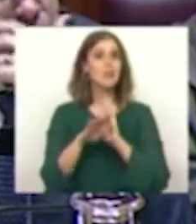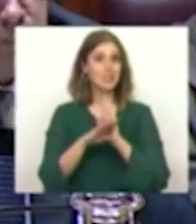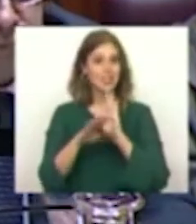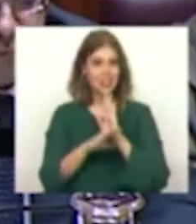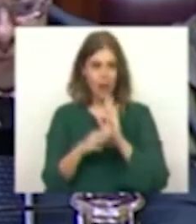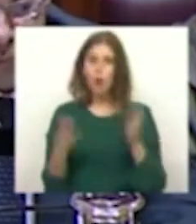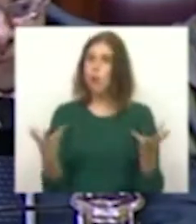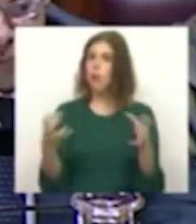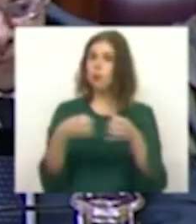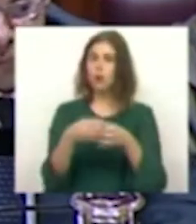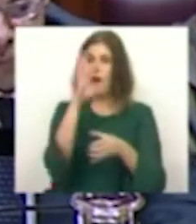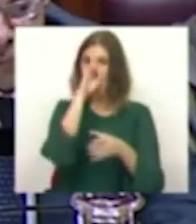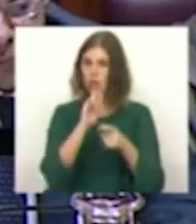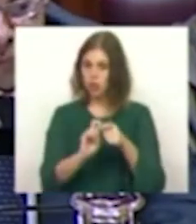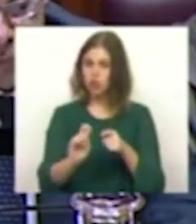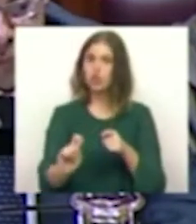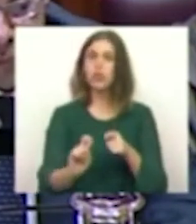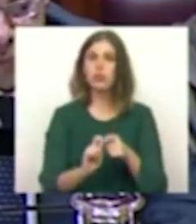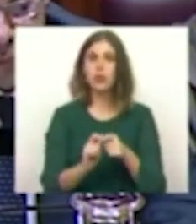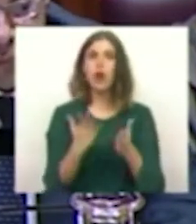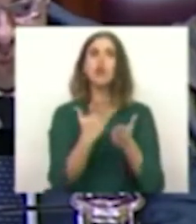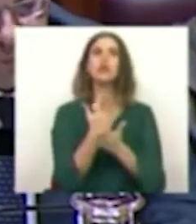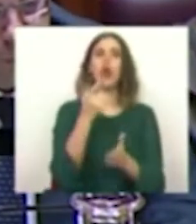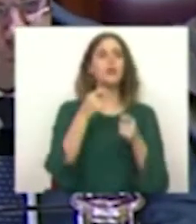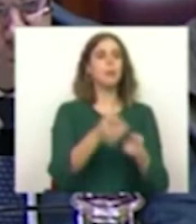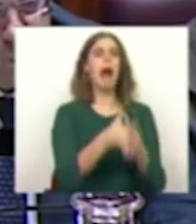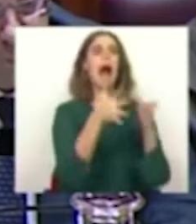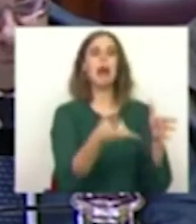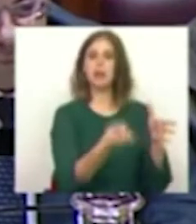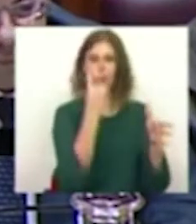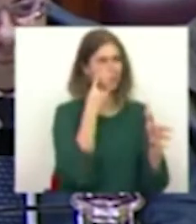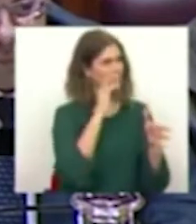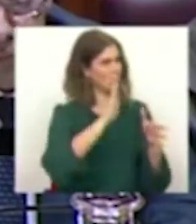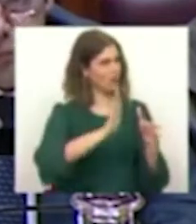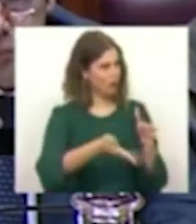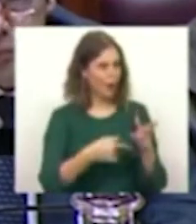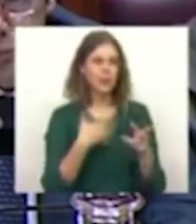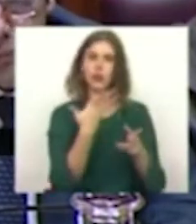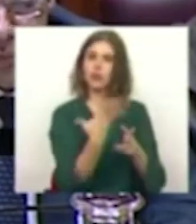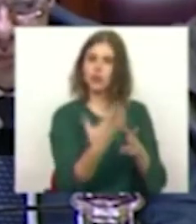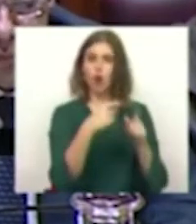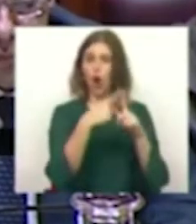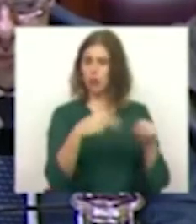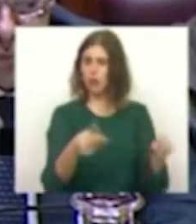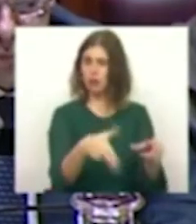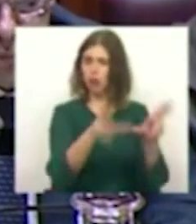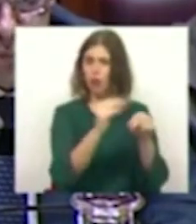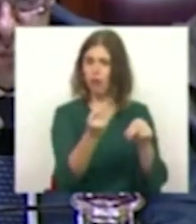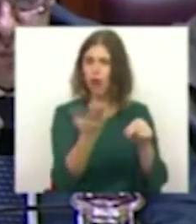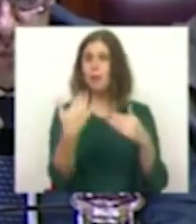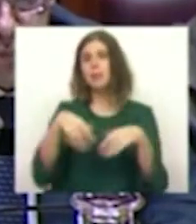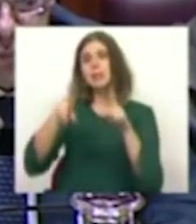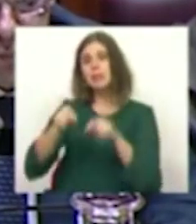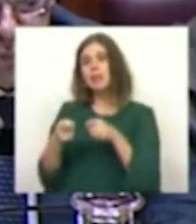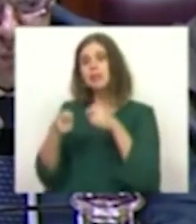Com a programação para o conjunto da legislatura, não só dos grandes investimentos que já são conhecidos nos 5 novos hospitais, mas também